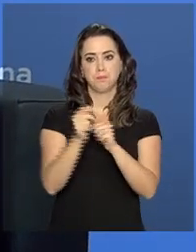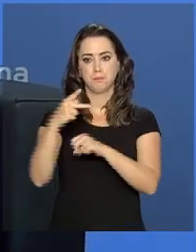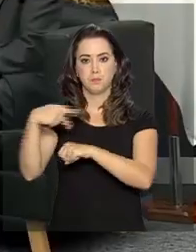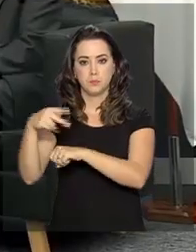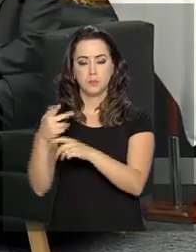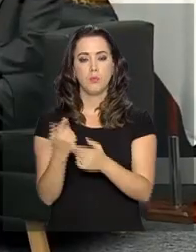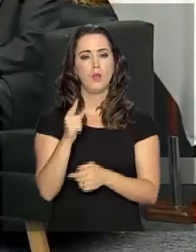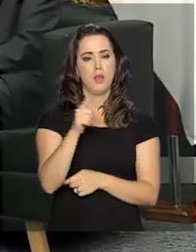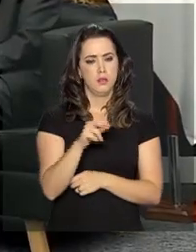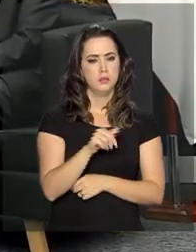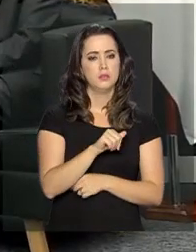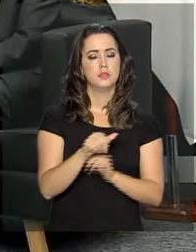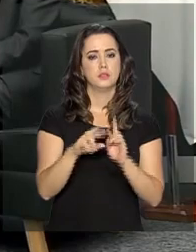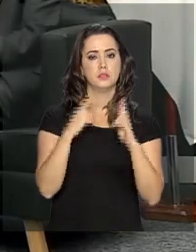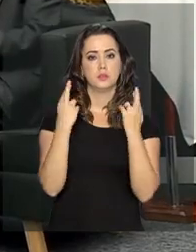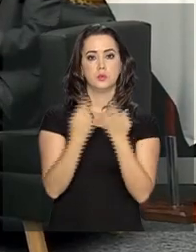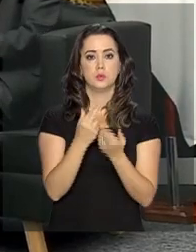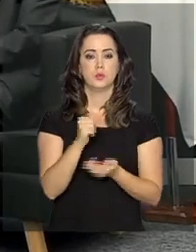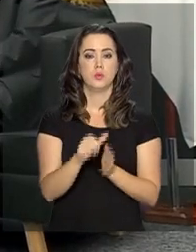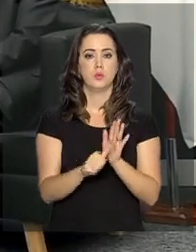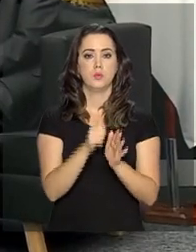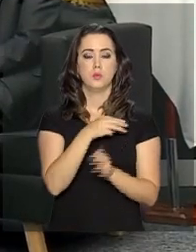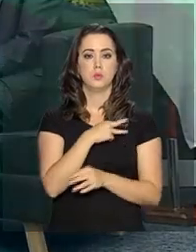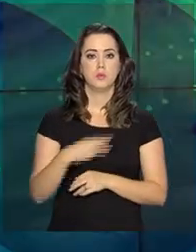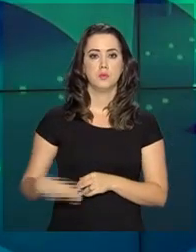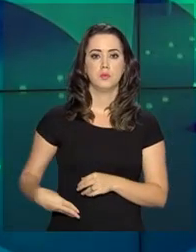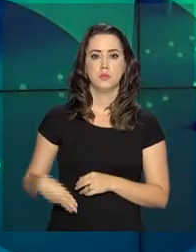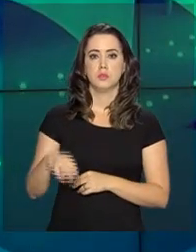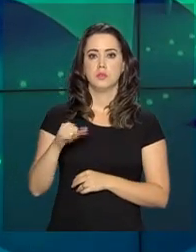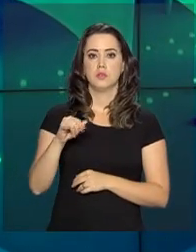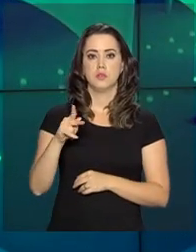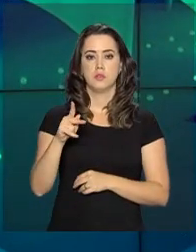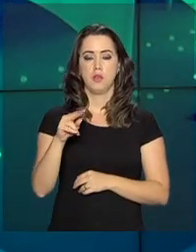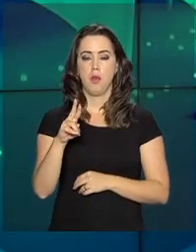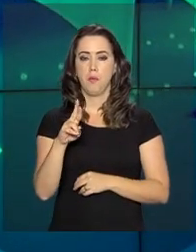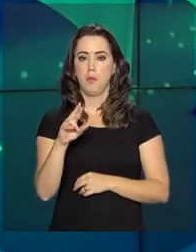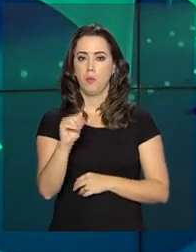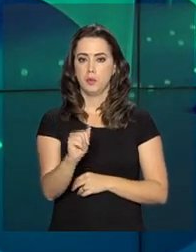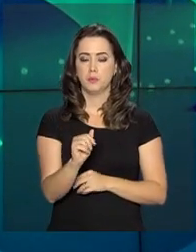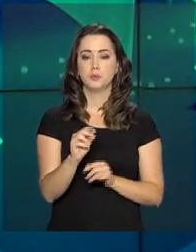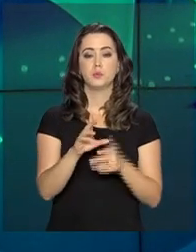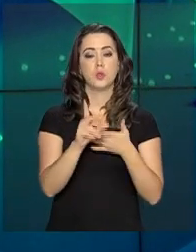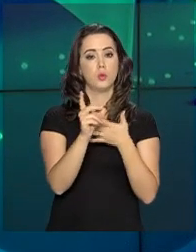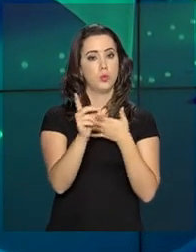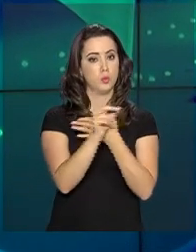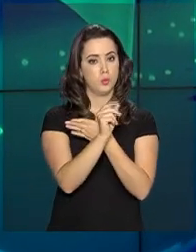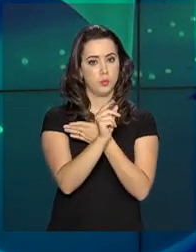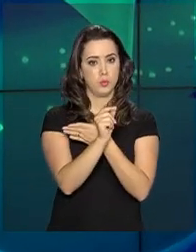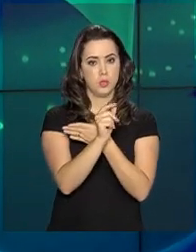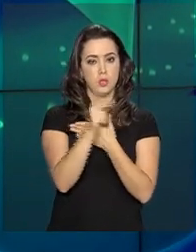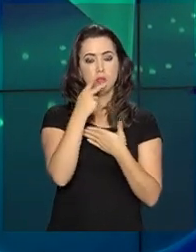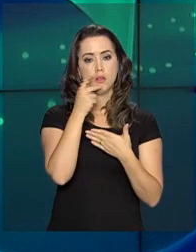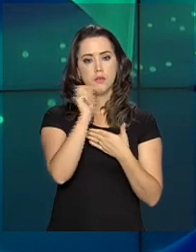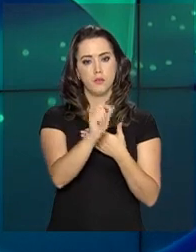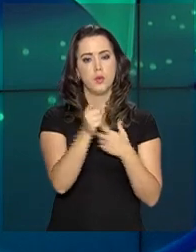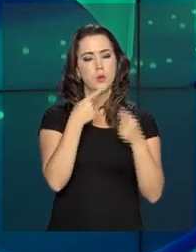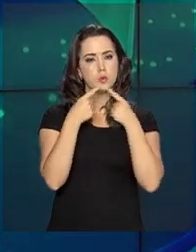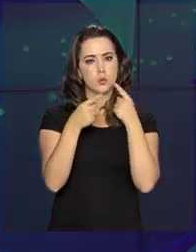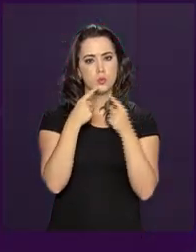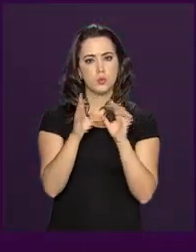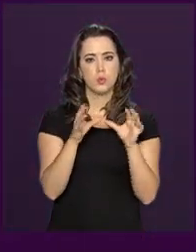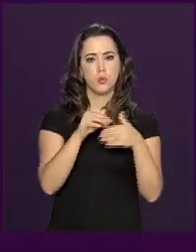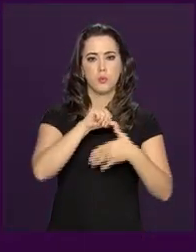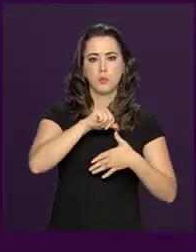reuniu com o primeiro-ministro de Singapura, Lee Hsien Loong. Pelo Twitter, o presidente brasileiro afirmou que foi discutido o acordo